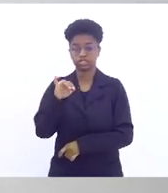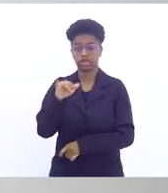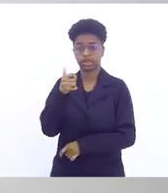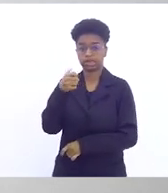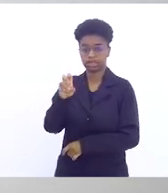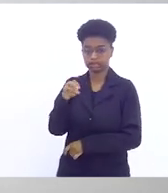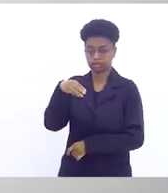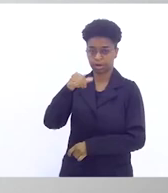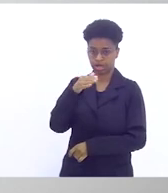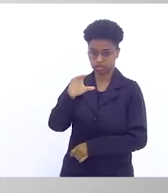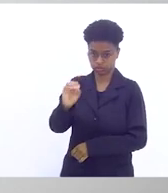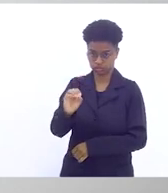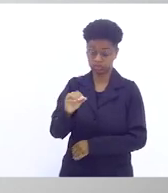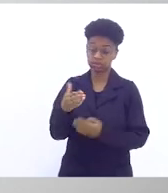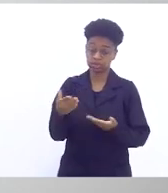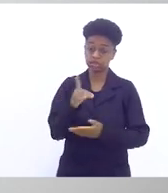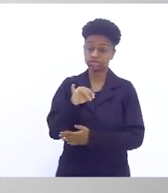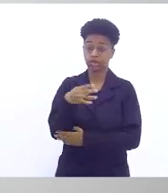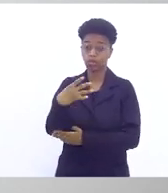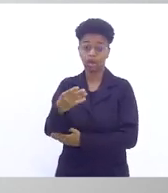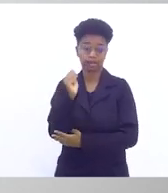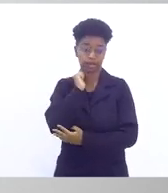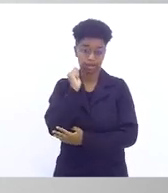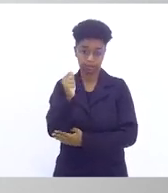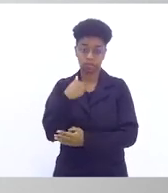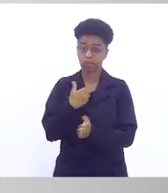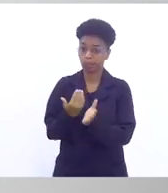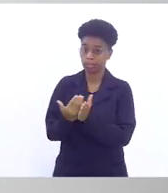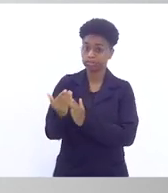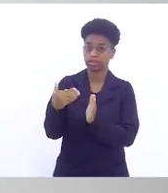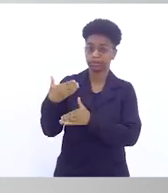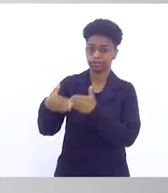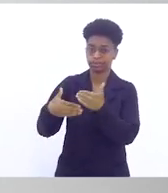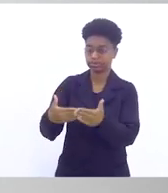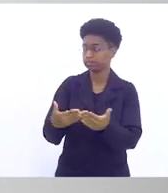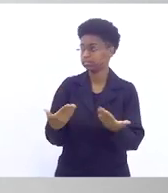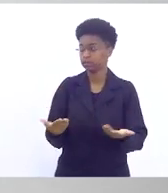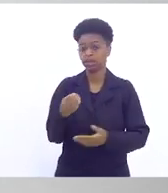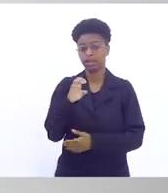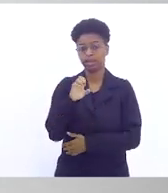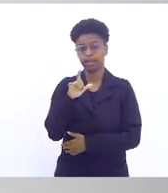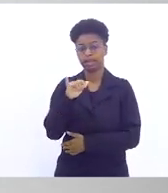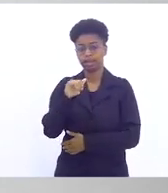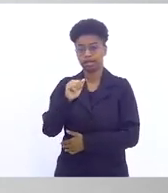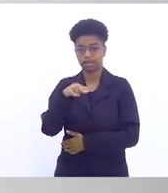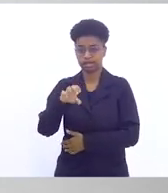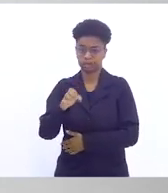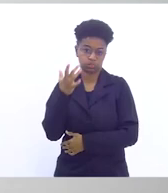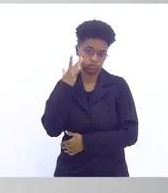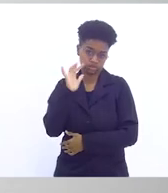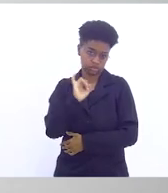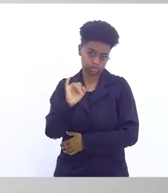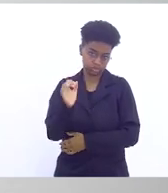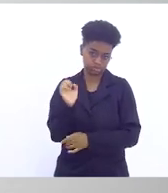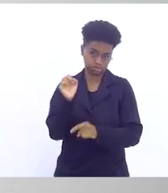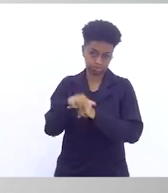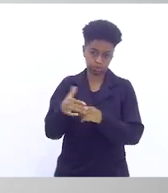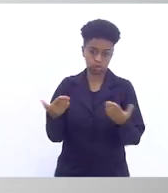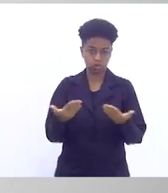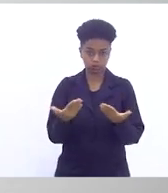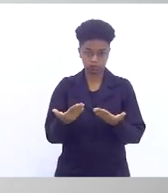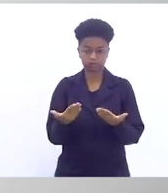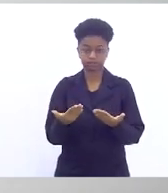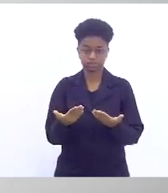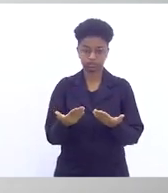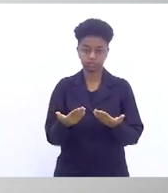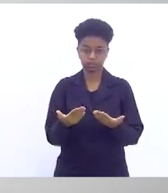menos que eu dei andamento no processo a Eliane não sei se ela tá aqui coordenador de apartamento pessoal falou Doutor